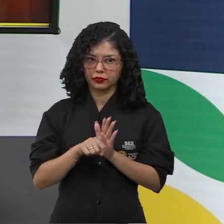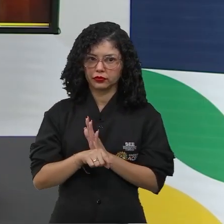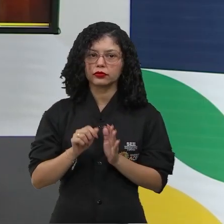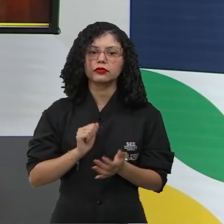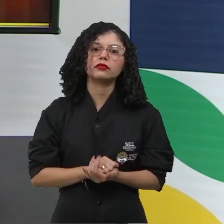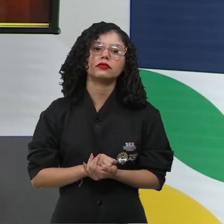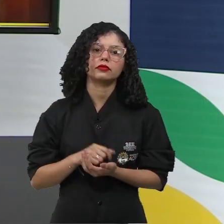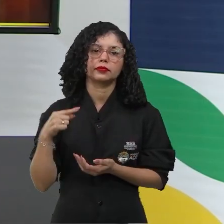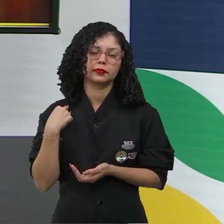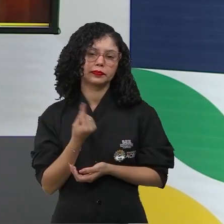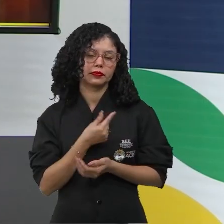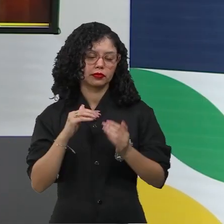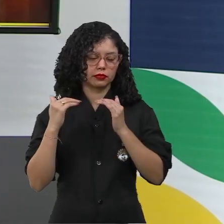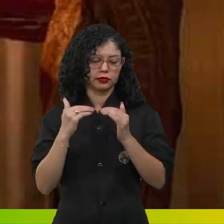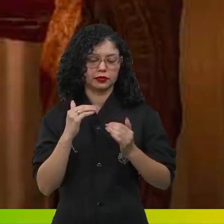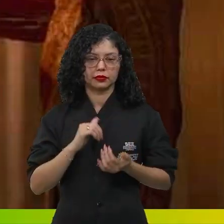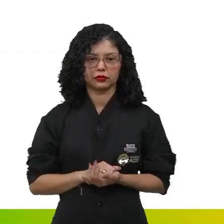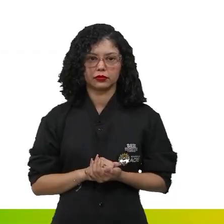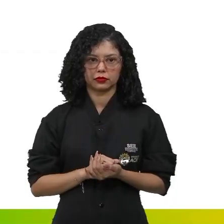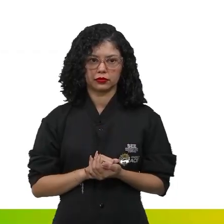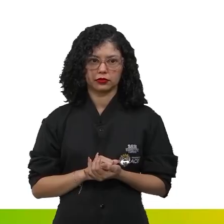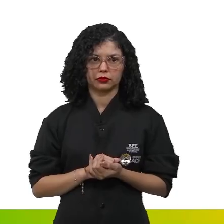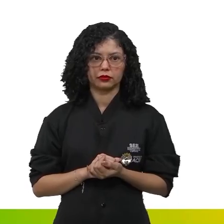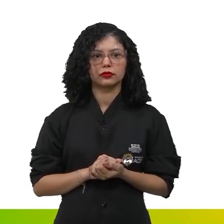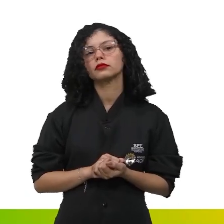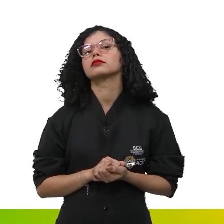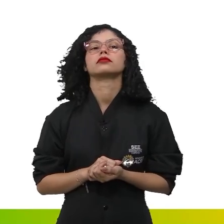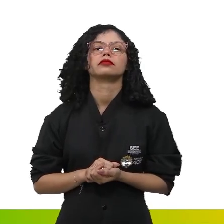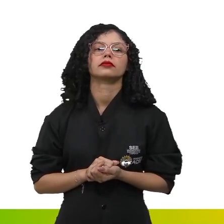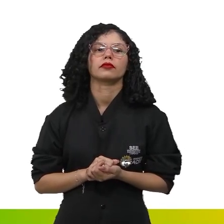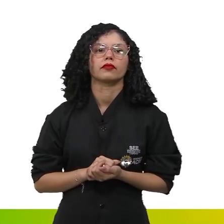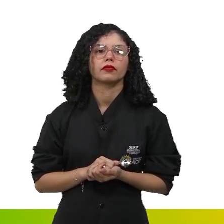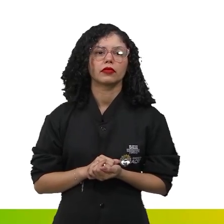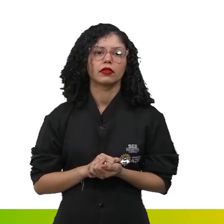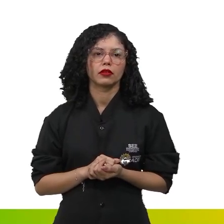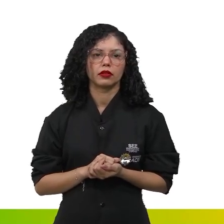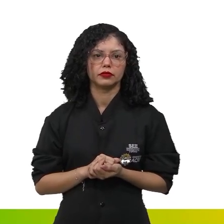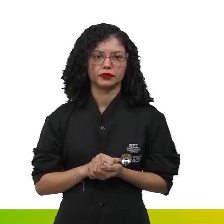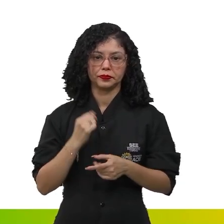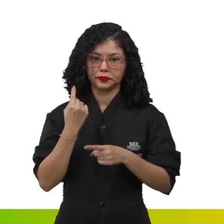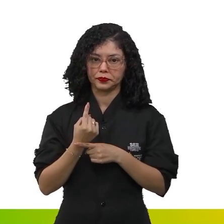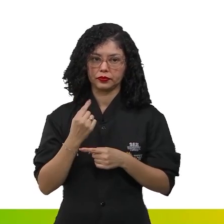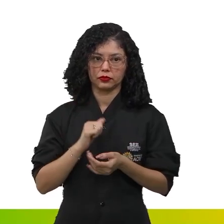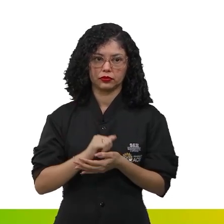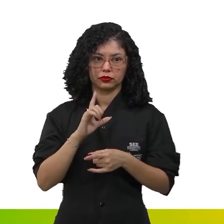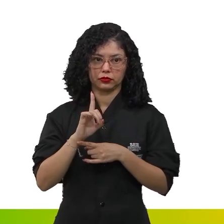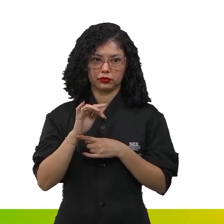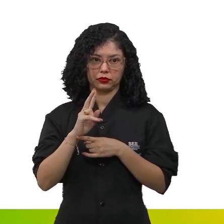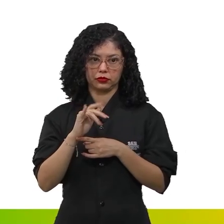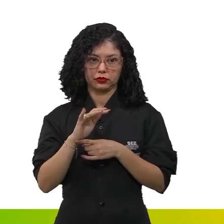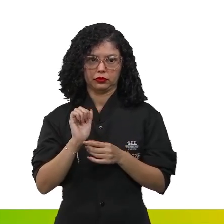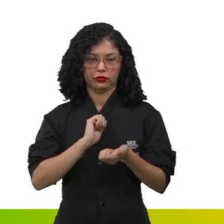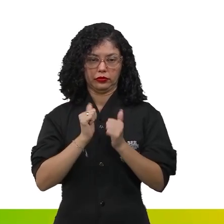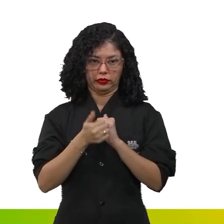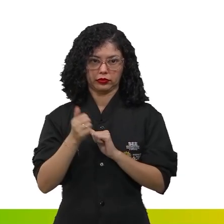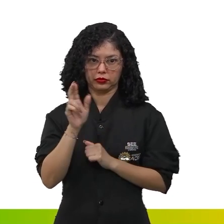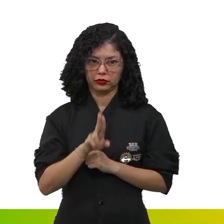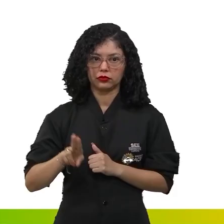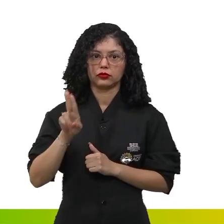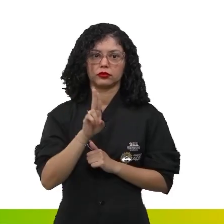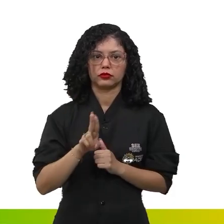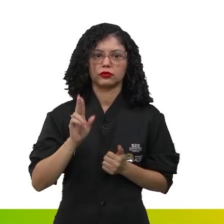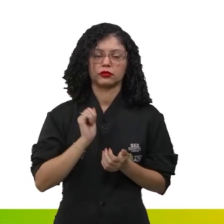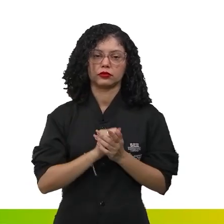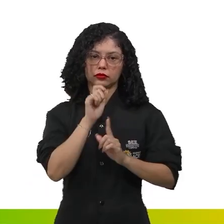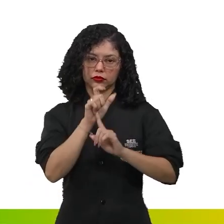ver se estamos alinhados. Vamos lá, foca na tela. Então aqui, questão 1. O doping esportivo